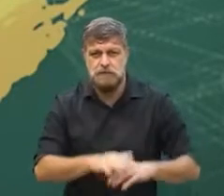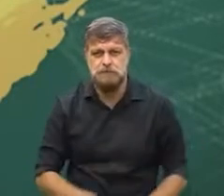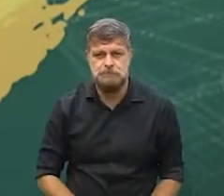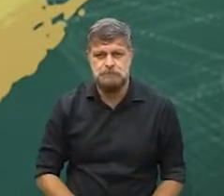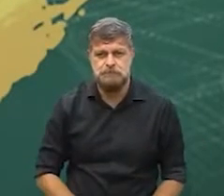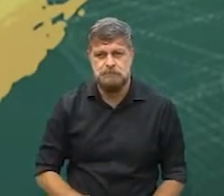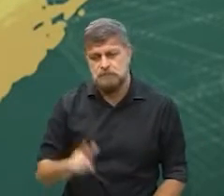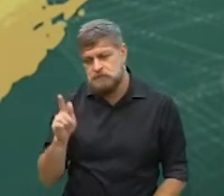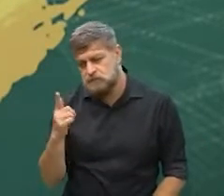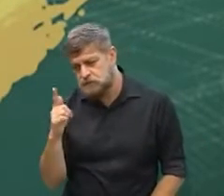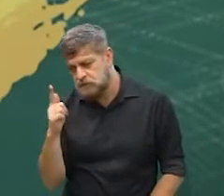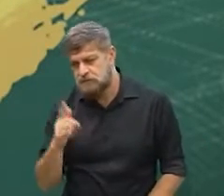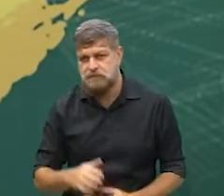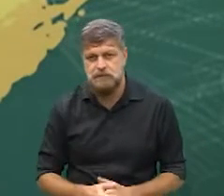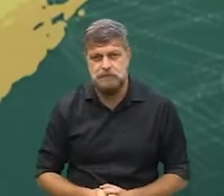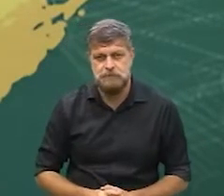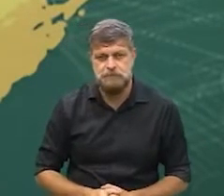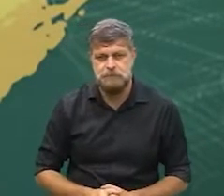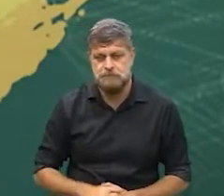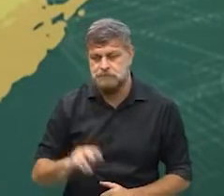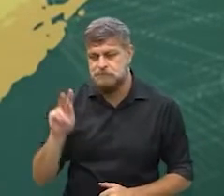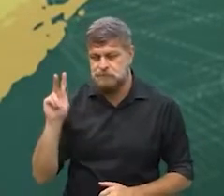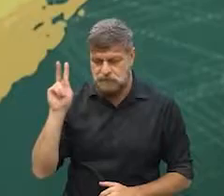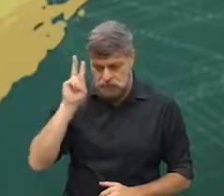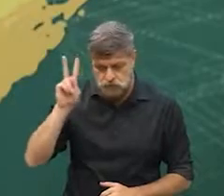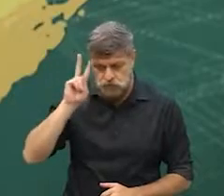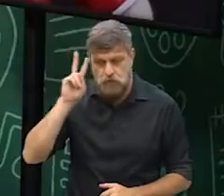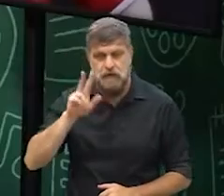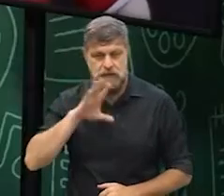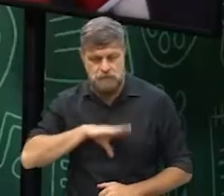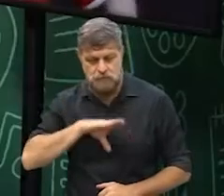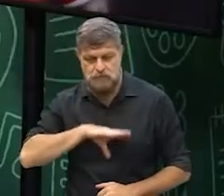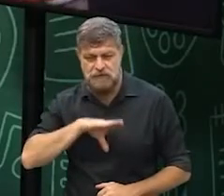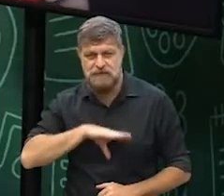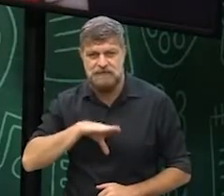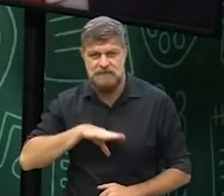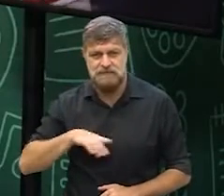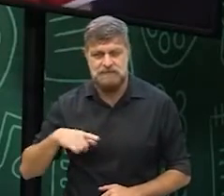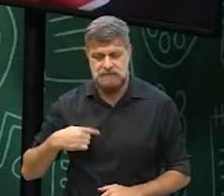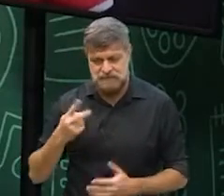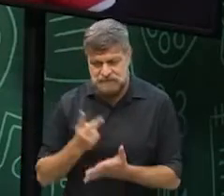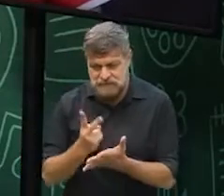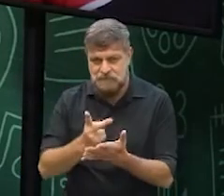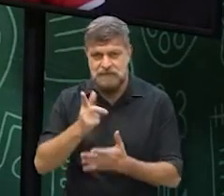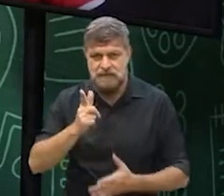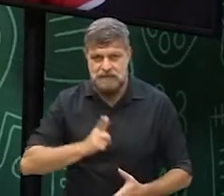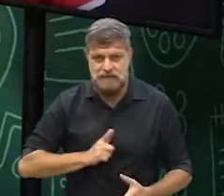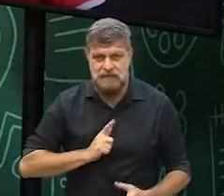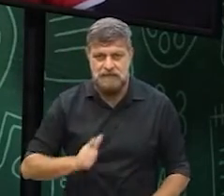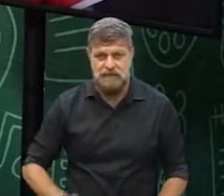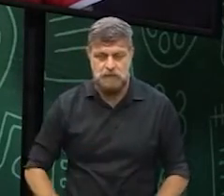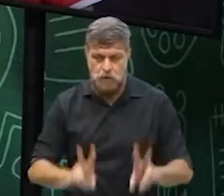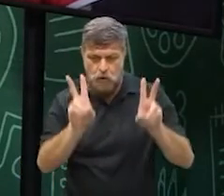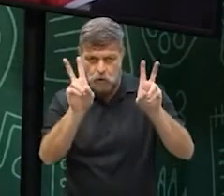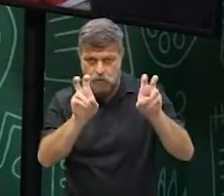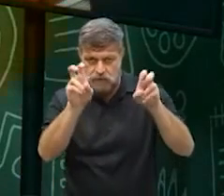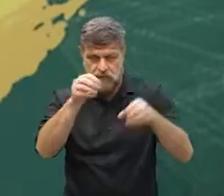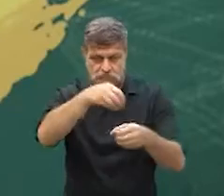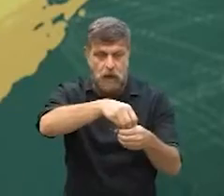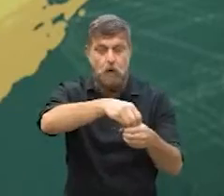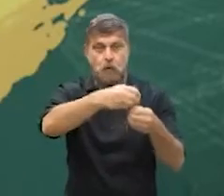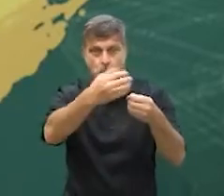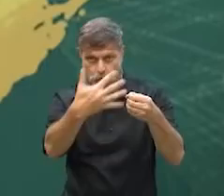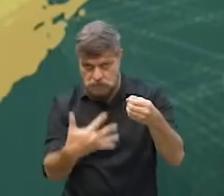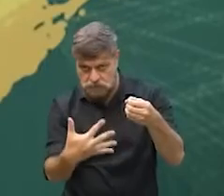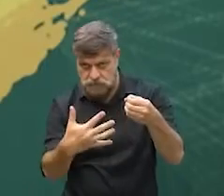matemática, enfim, geografia, né, história, português, a gente sempre tem, né, o assunto,